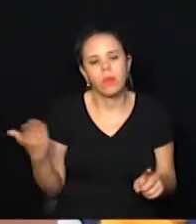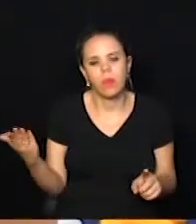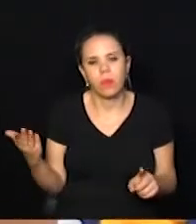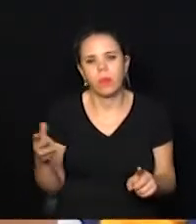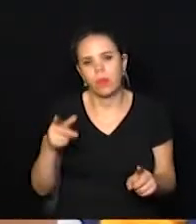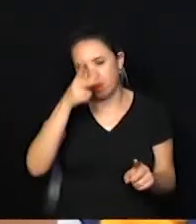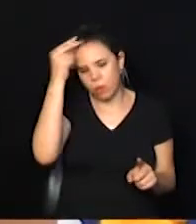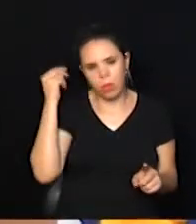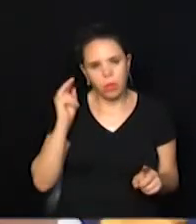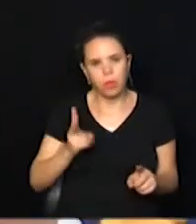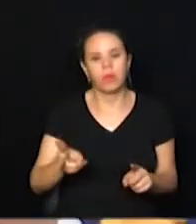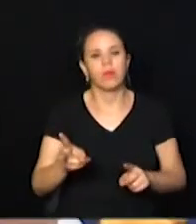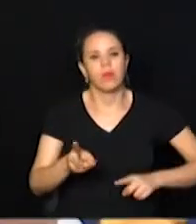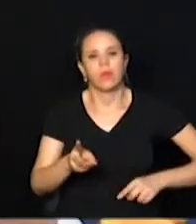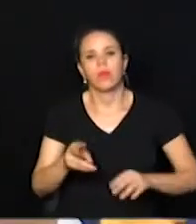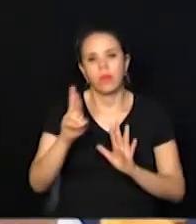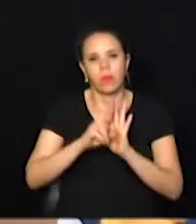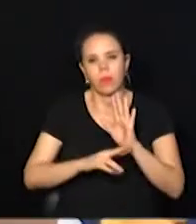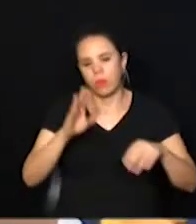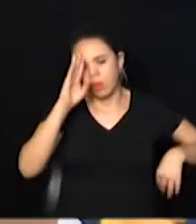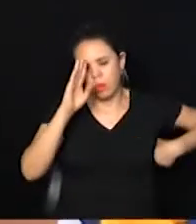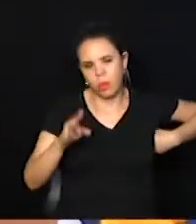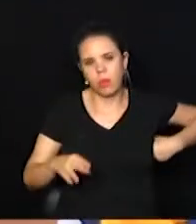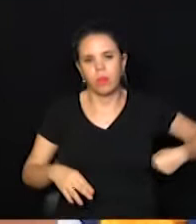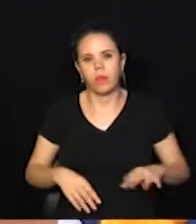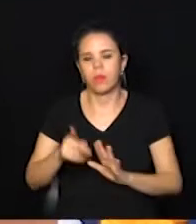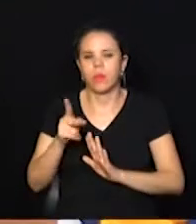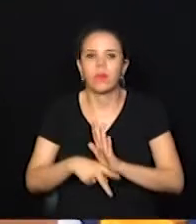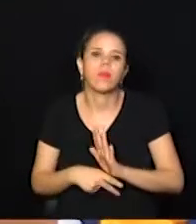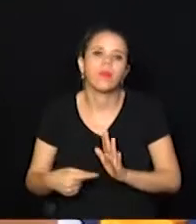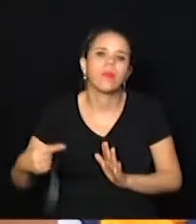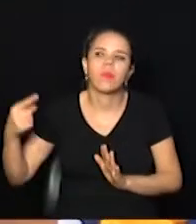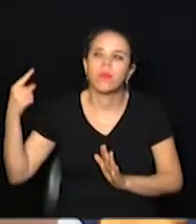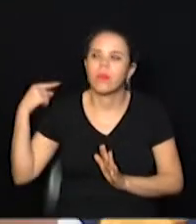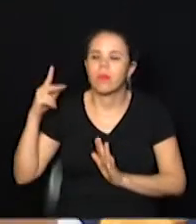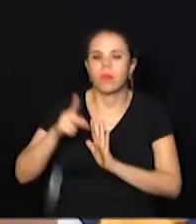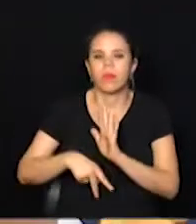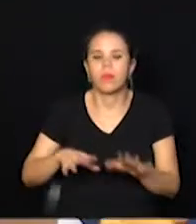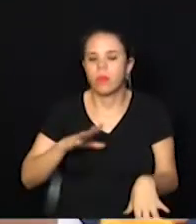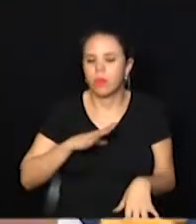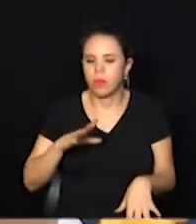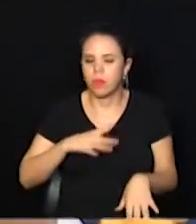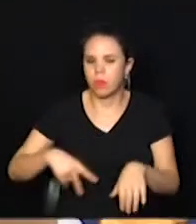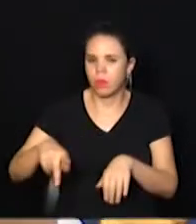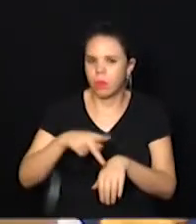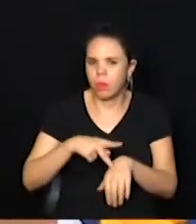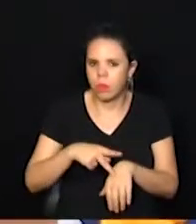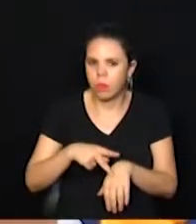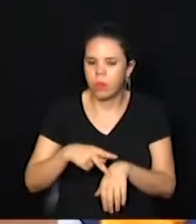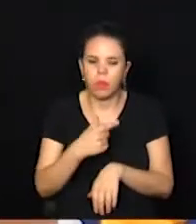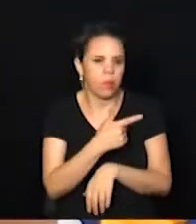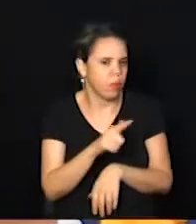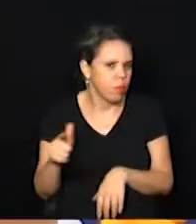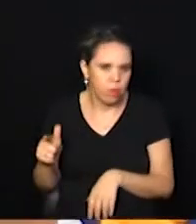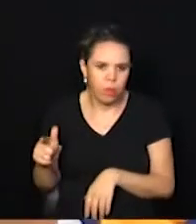a manutenção daqueles princípios e daquele projeto, um projeto de uma cidade, num país onde não hajam